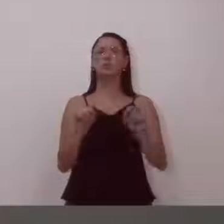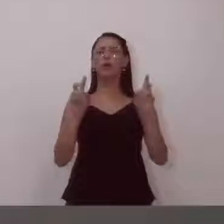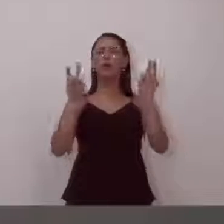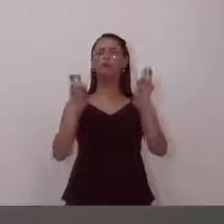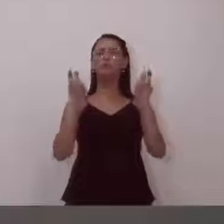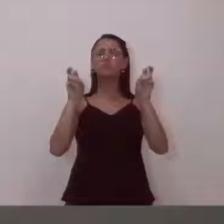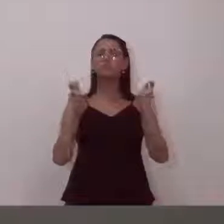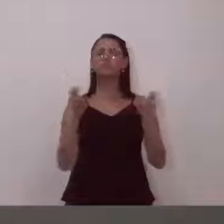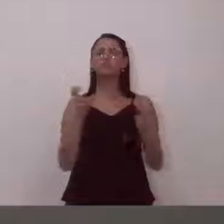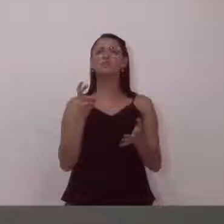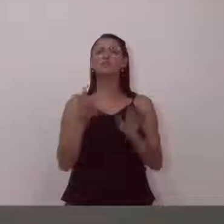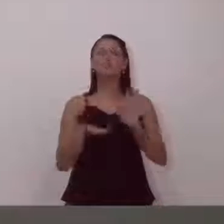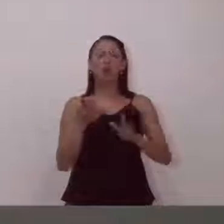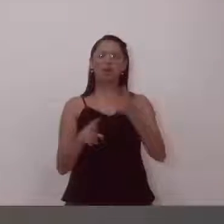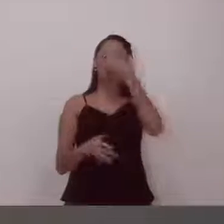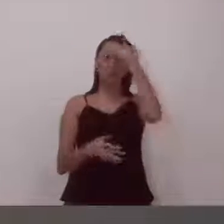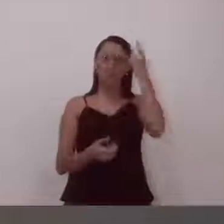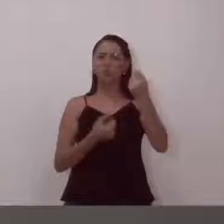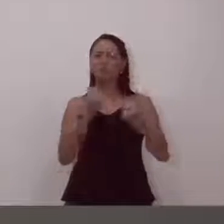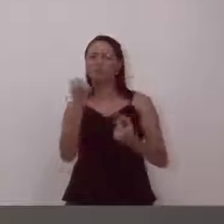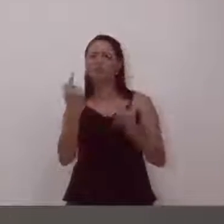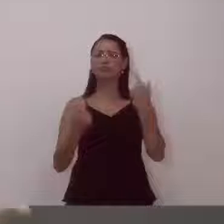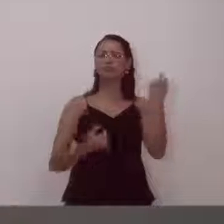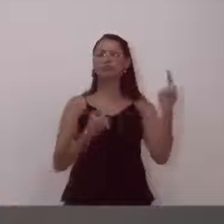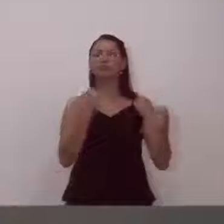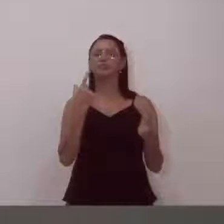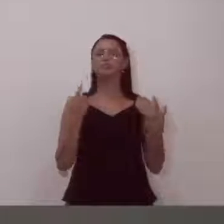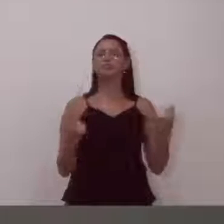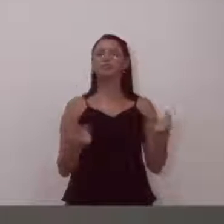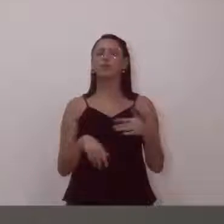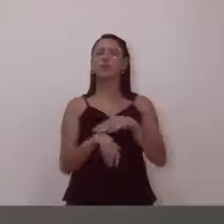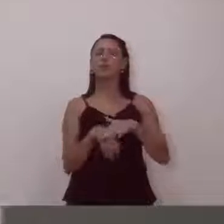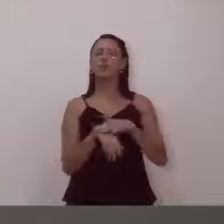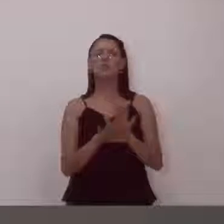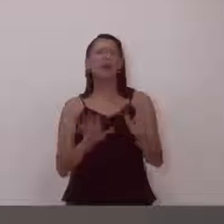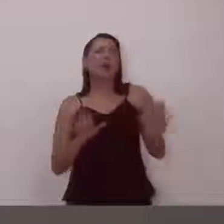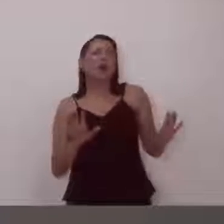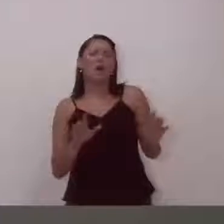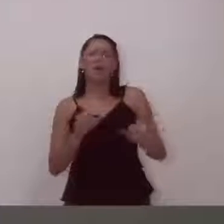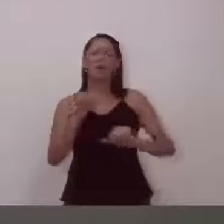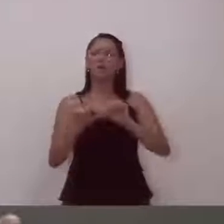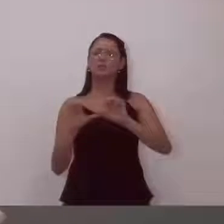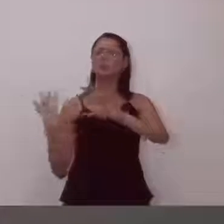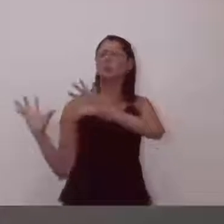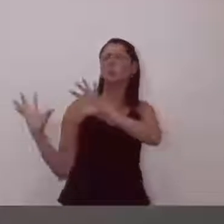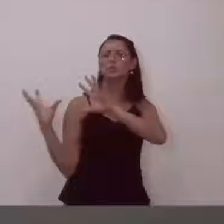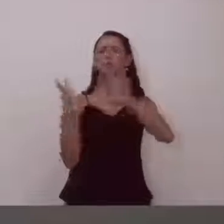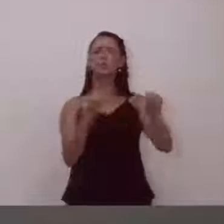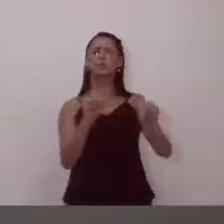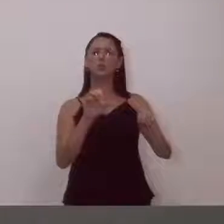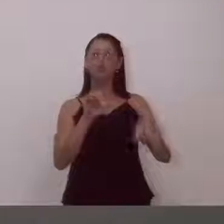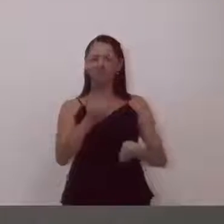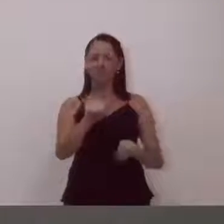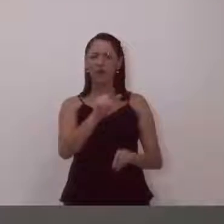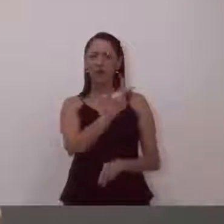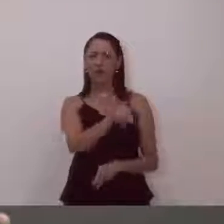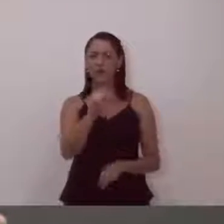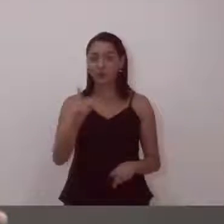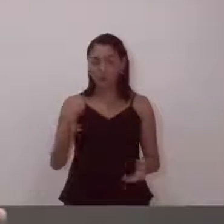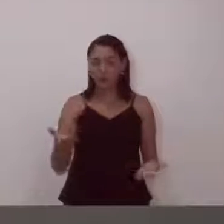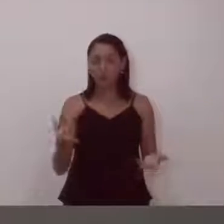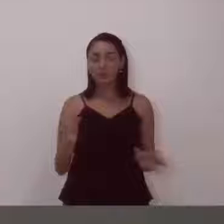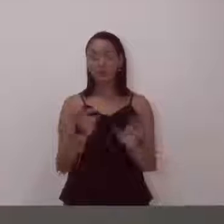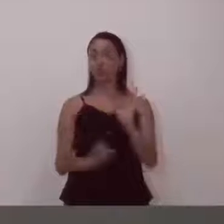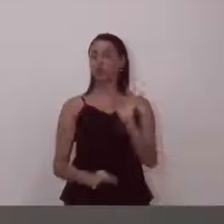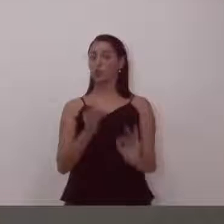que eu tenho ouvido, talvez algumas pessoas do Executivo dizer, que fala, mas vai transformar todo mundo em professora. Na visão